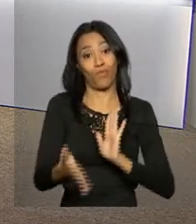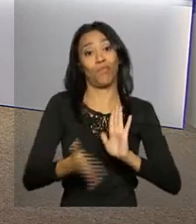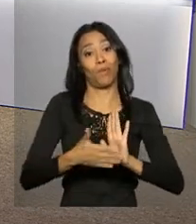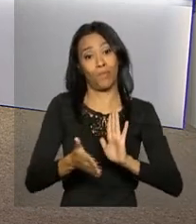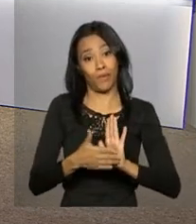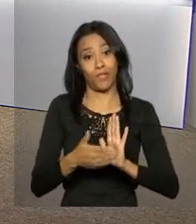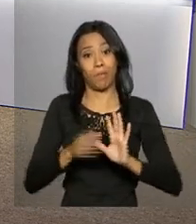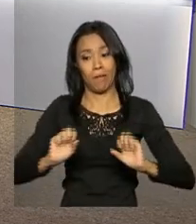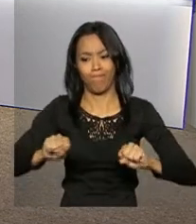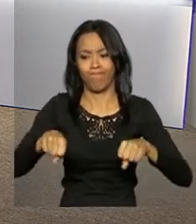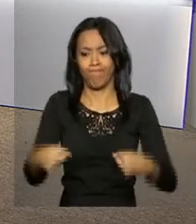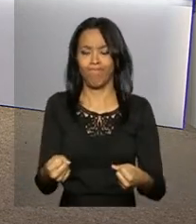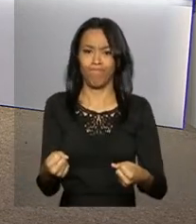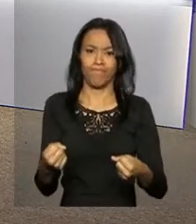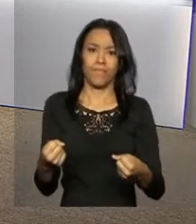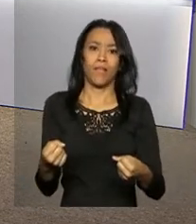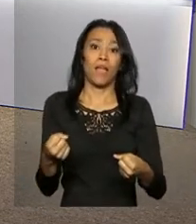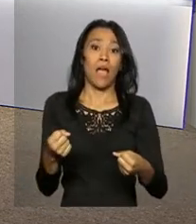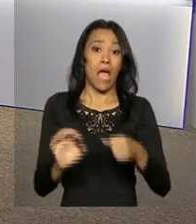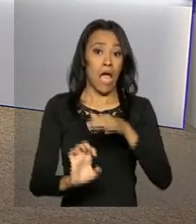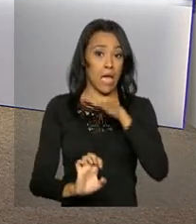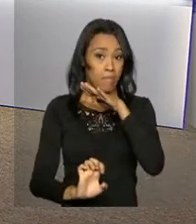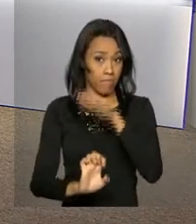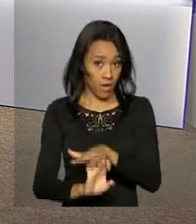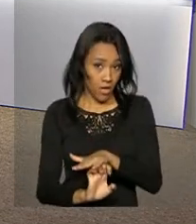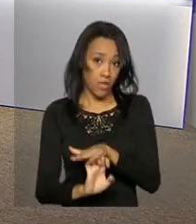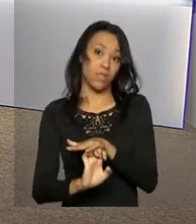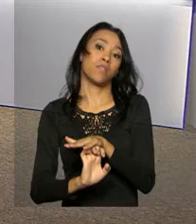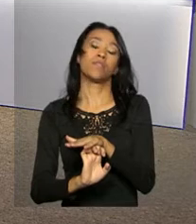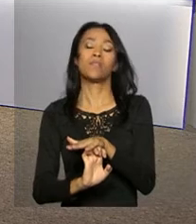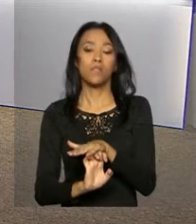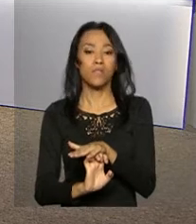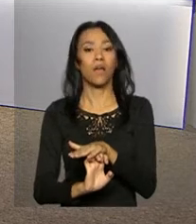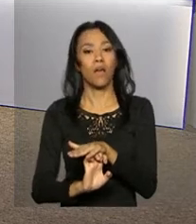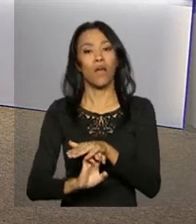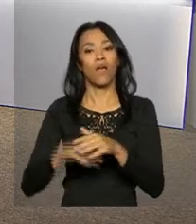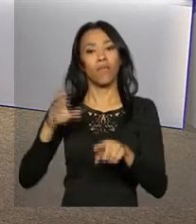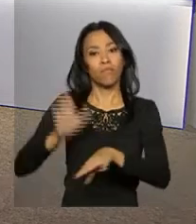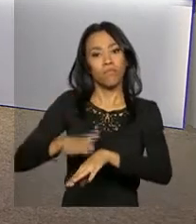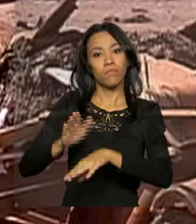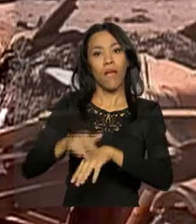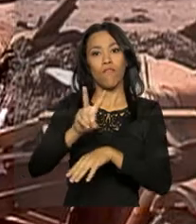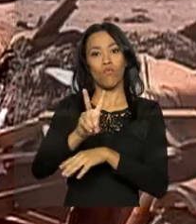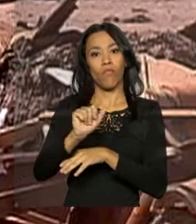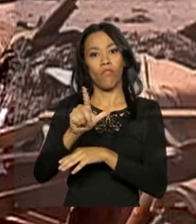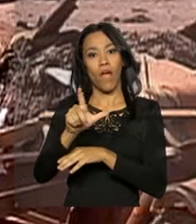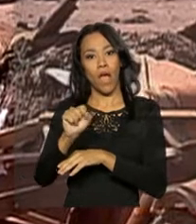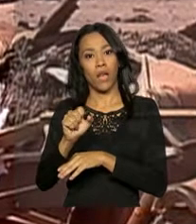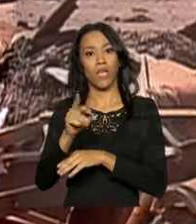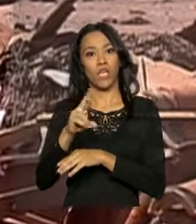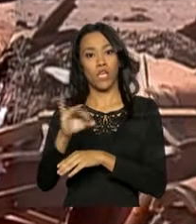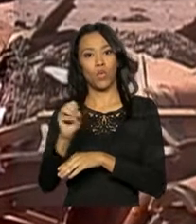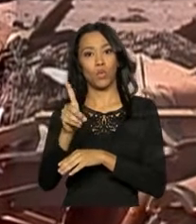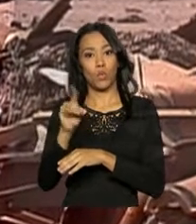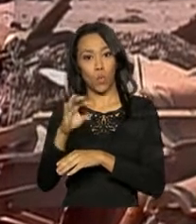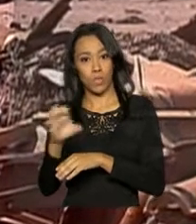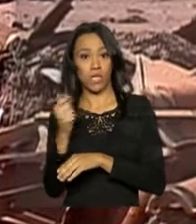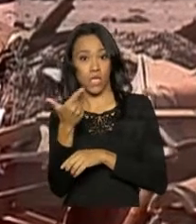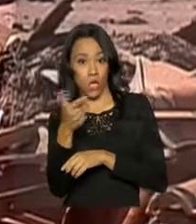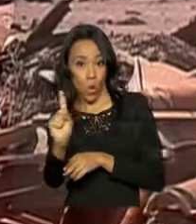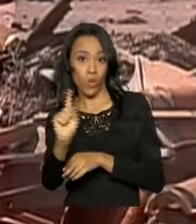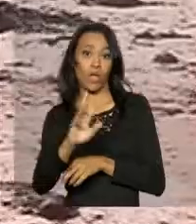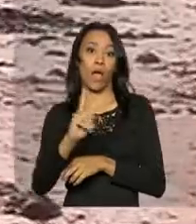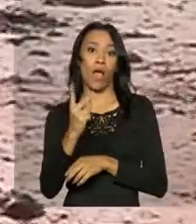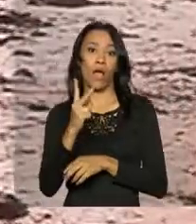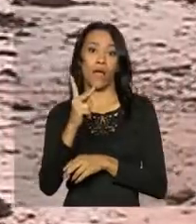da empresa controladora controlada pela companhia vale do rio doce e pelo grupo australiano bhp billinton havia